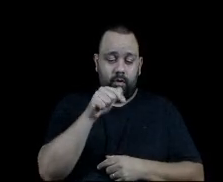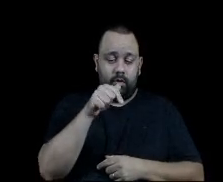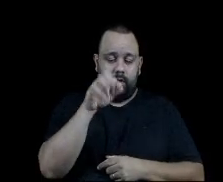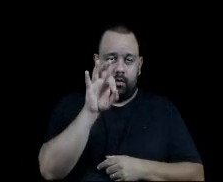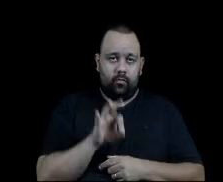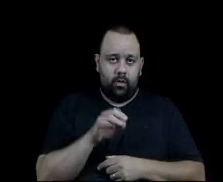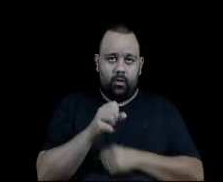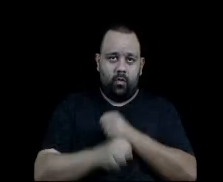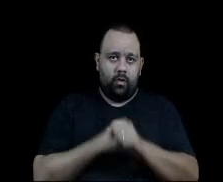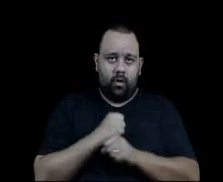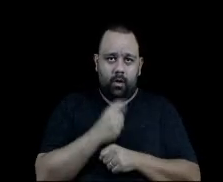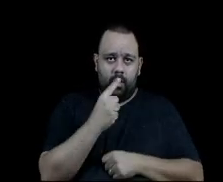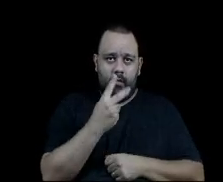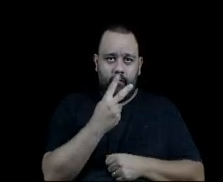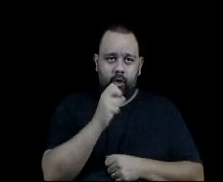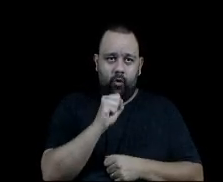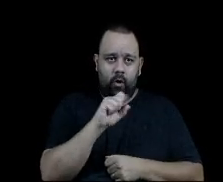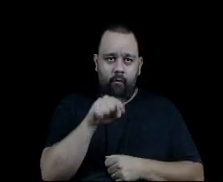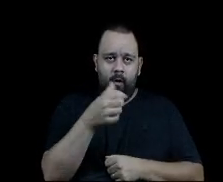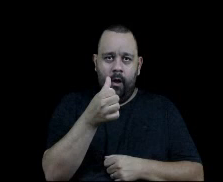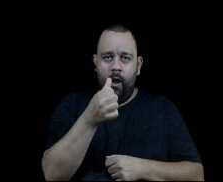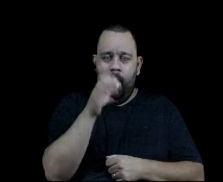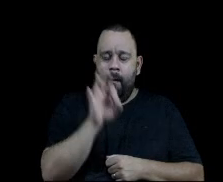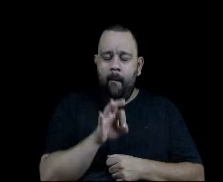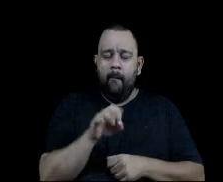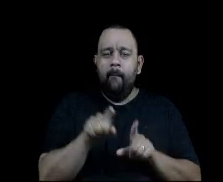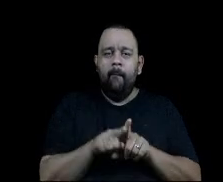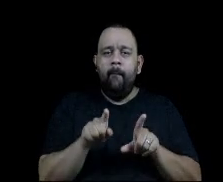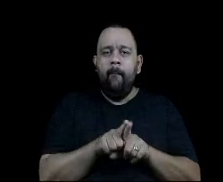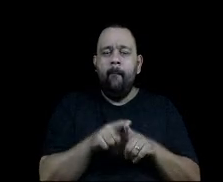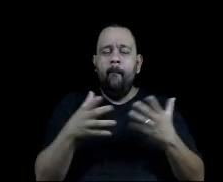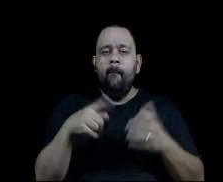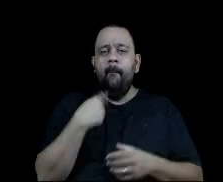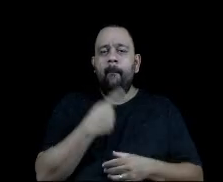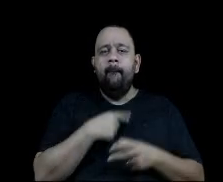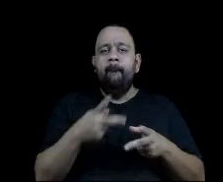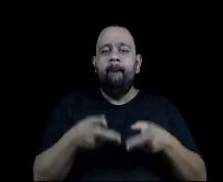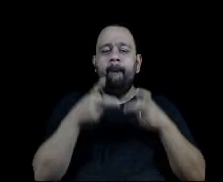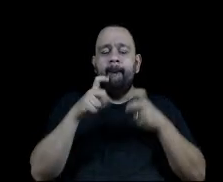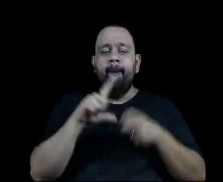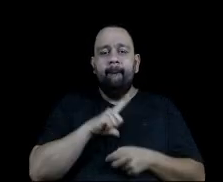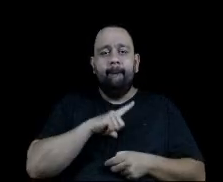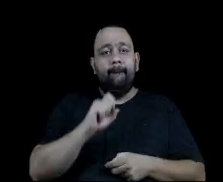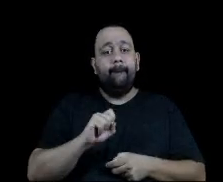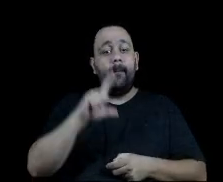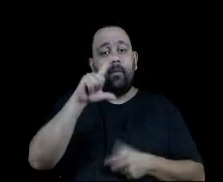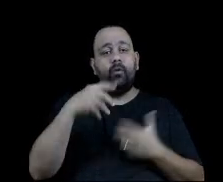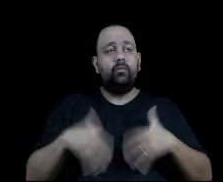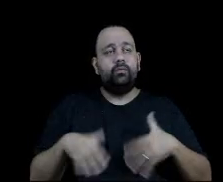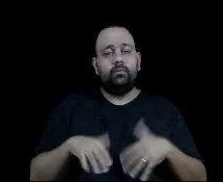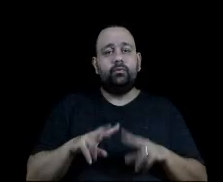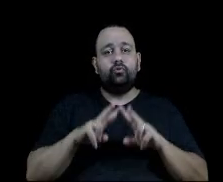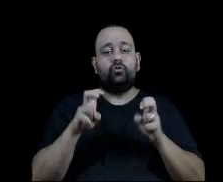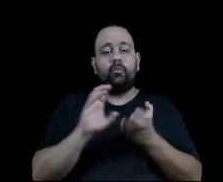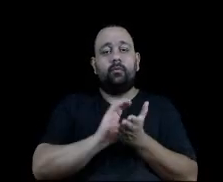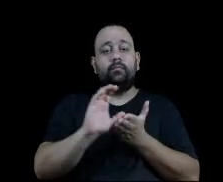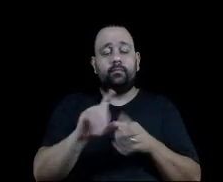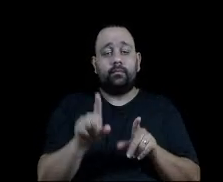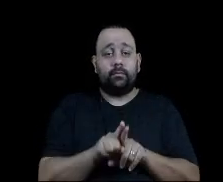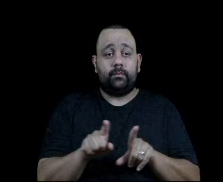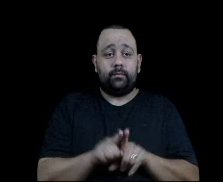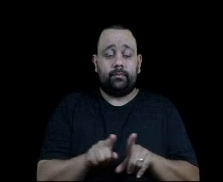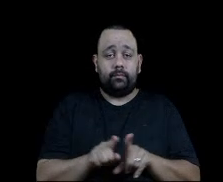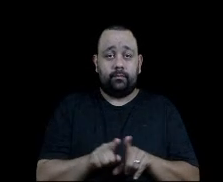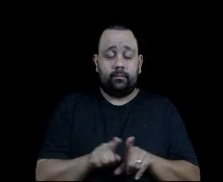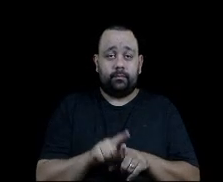de 20,87% e anual de 128,6%. Então, a gente vê que teve um aumento muito